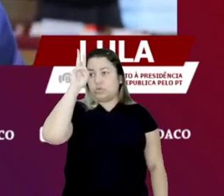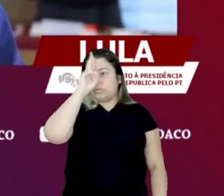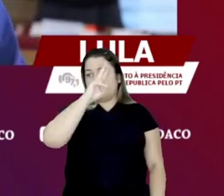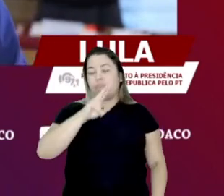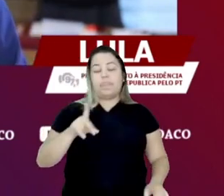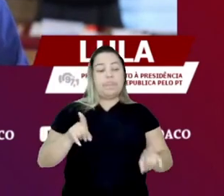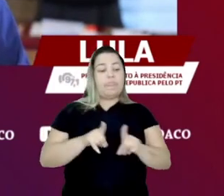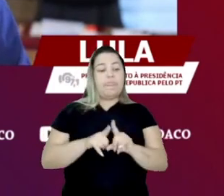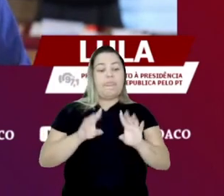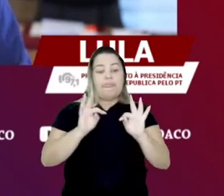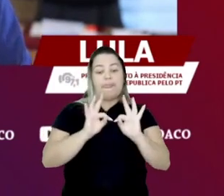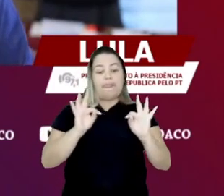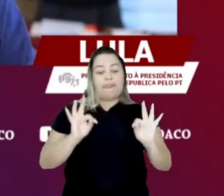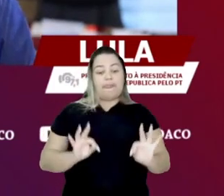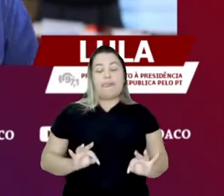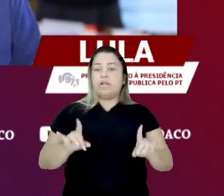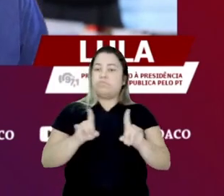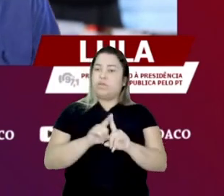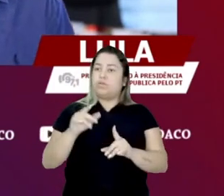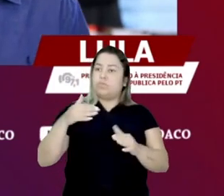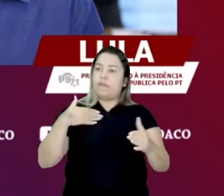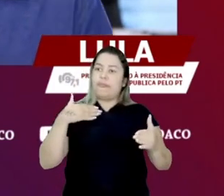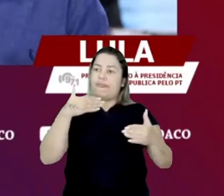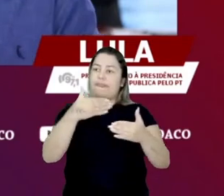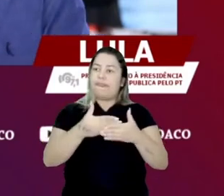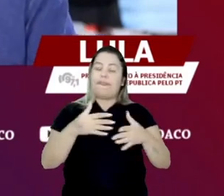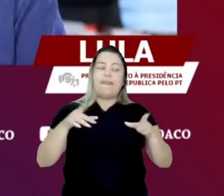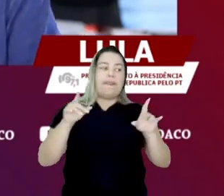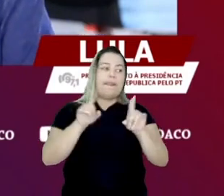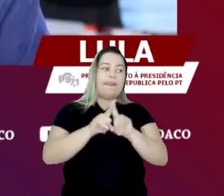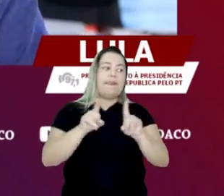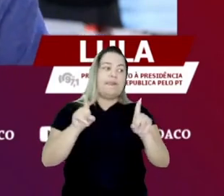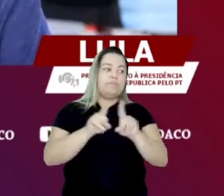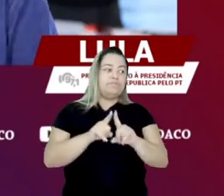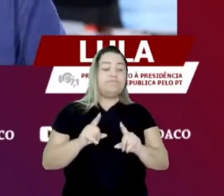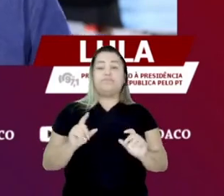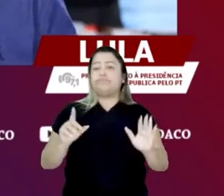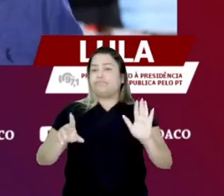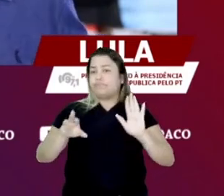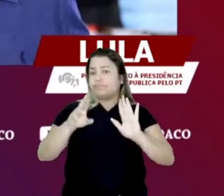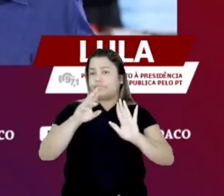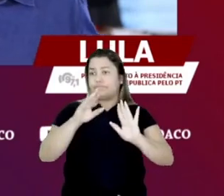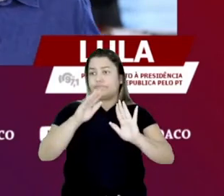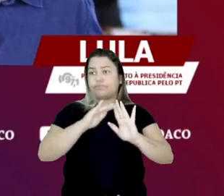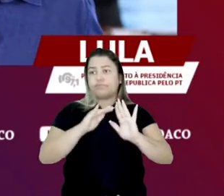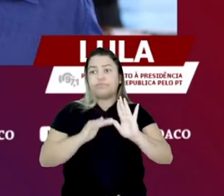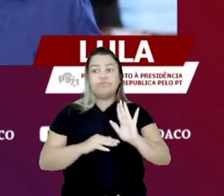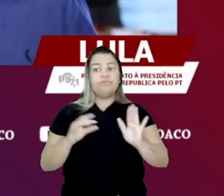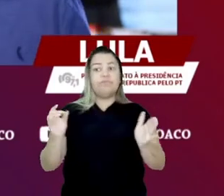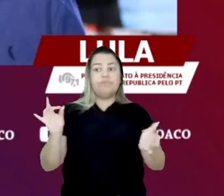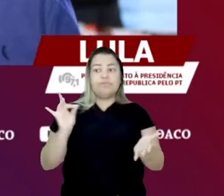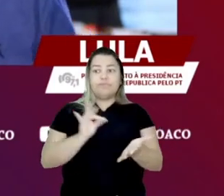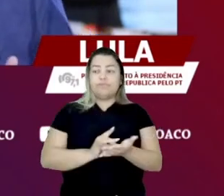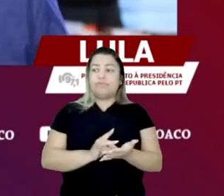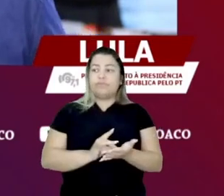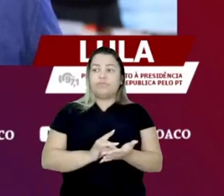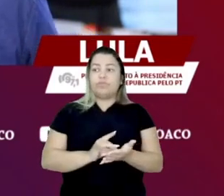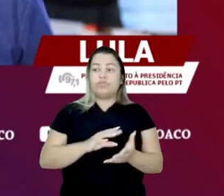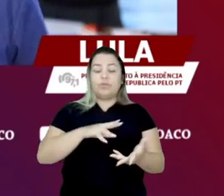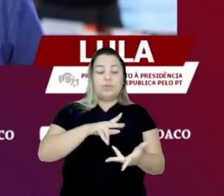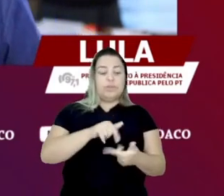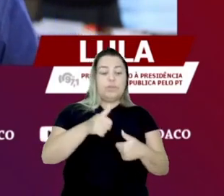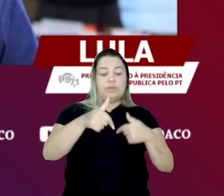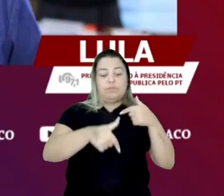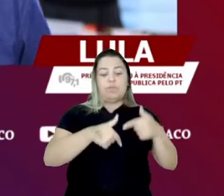em conta os milhares de pequenos empreendedores, levar em conta, sabe, a indústria